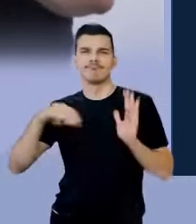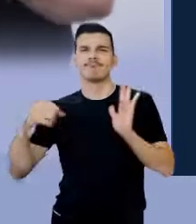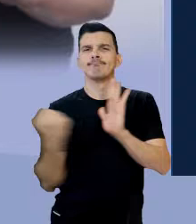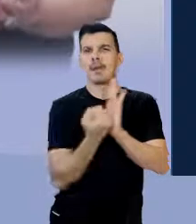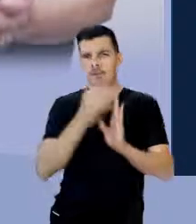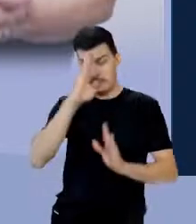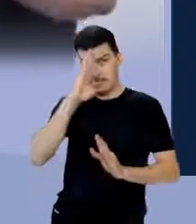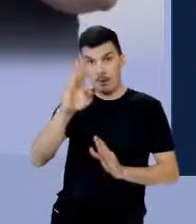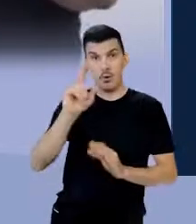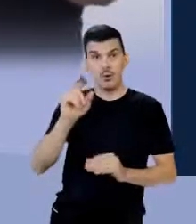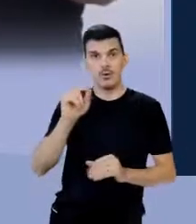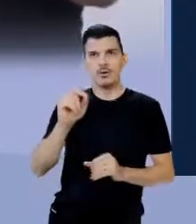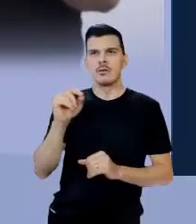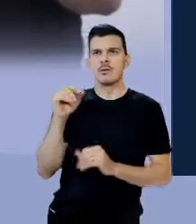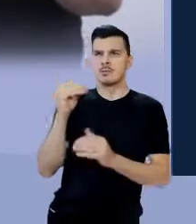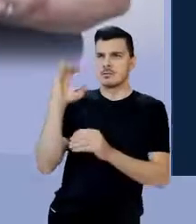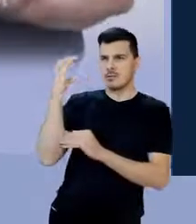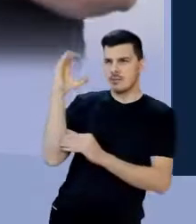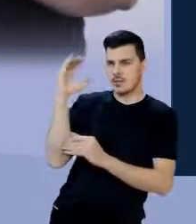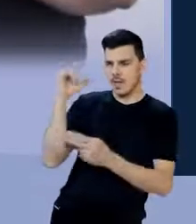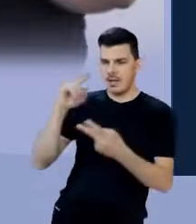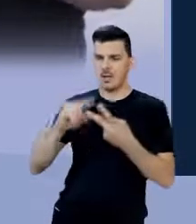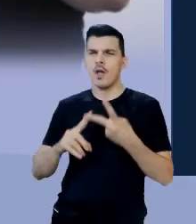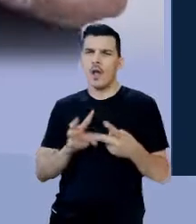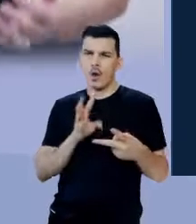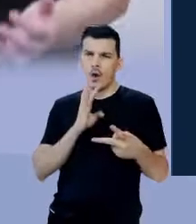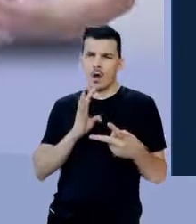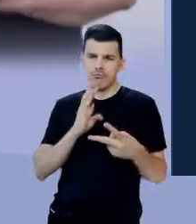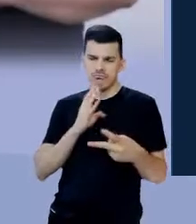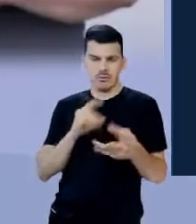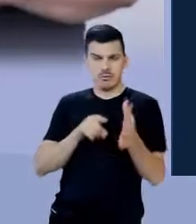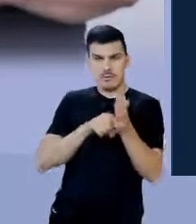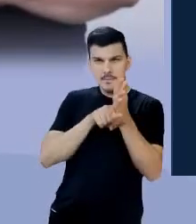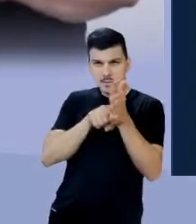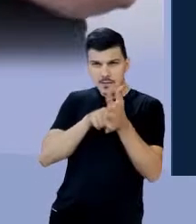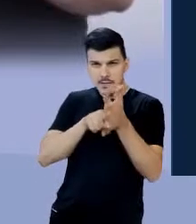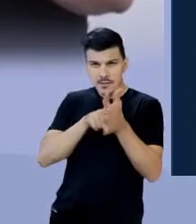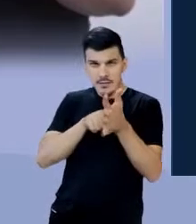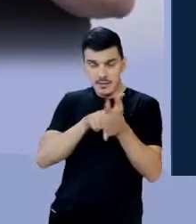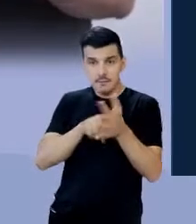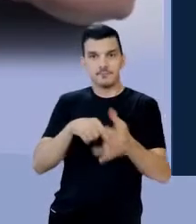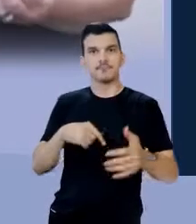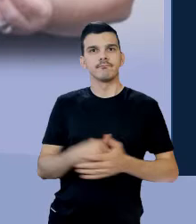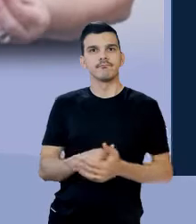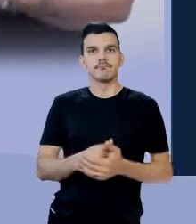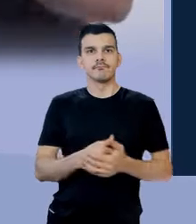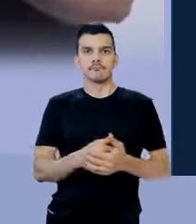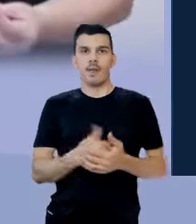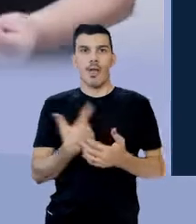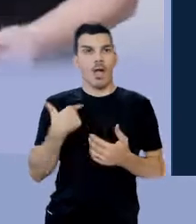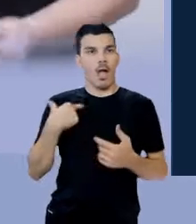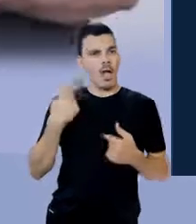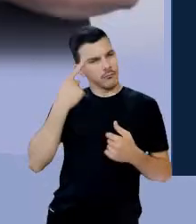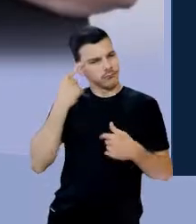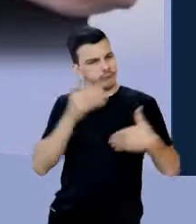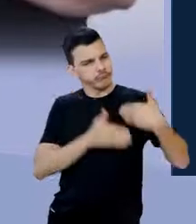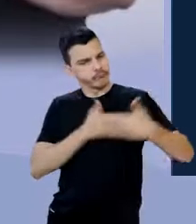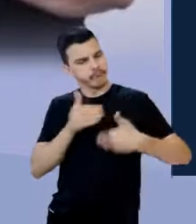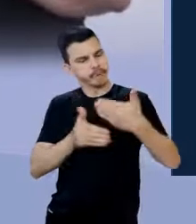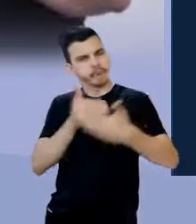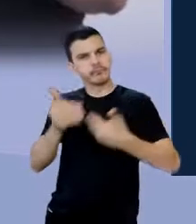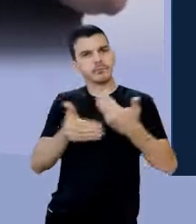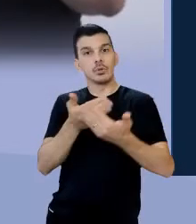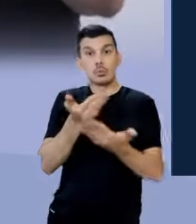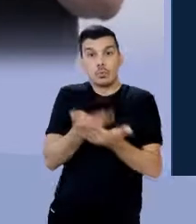era marcado por ciência, conhecimento. O homem viveu a zoomorfização,